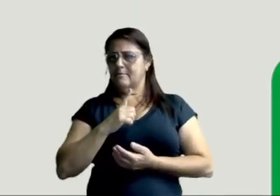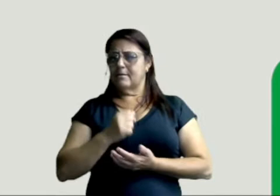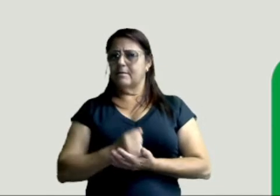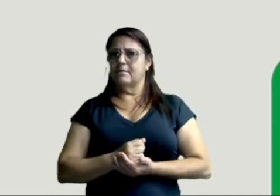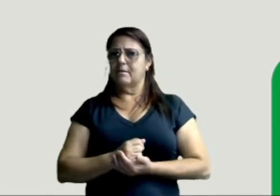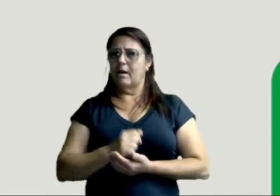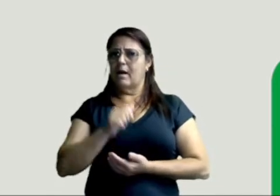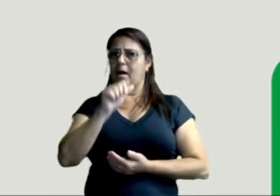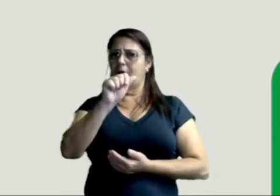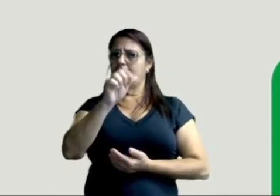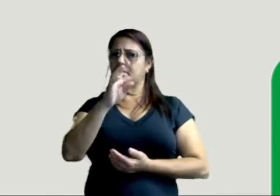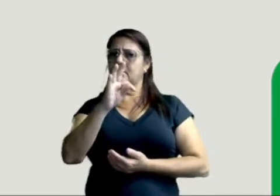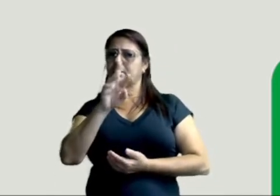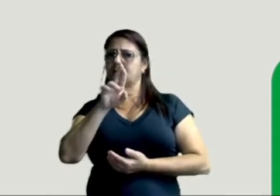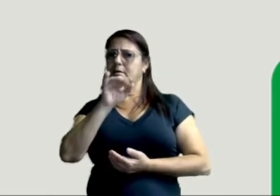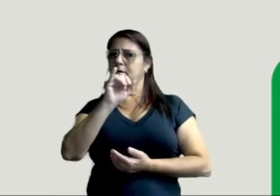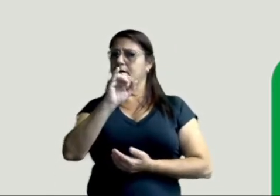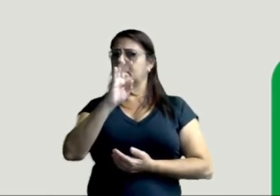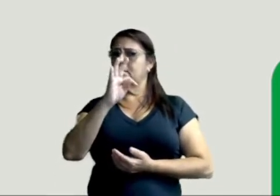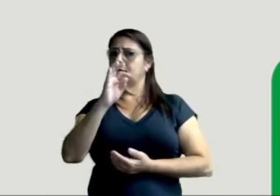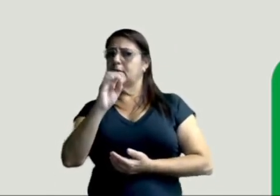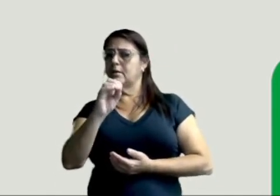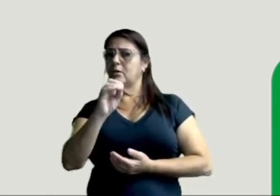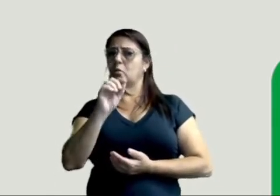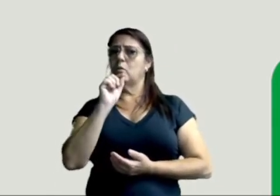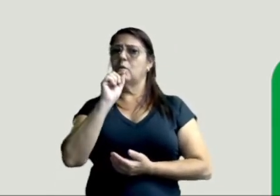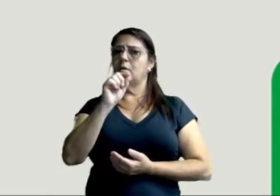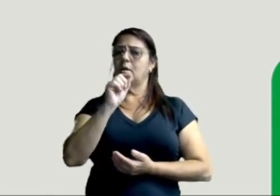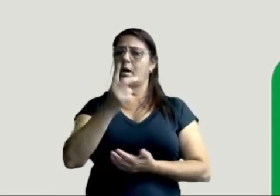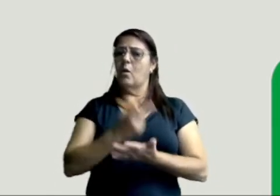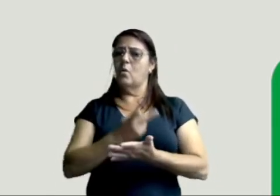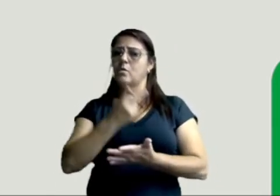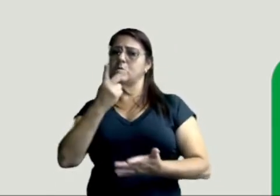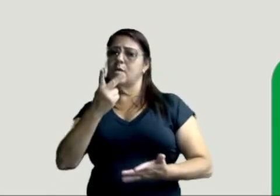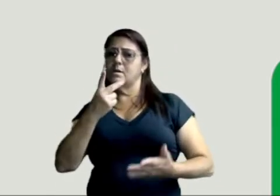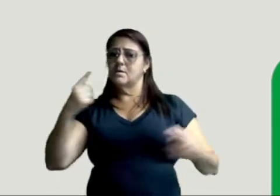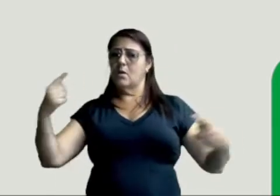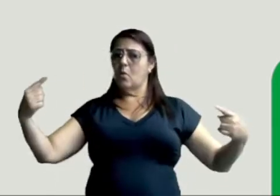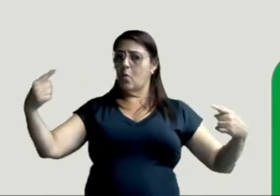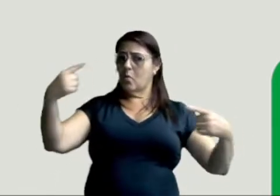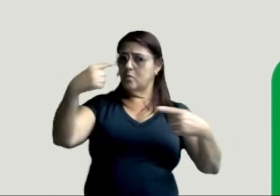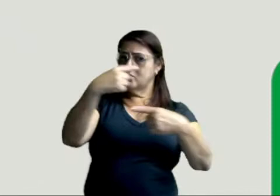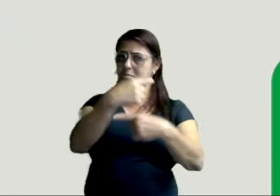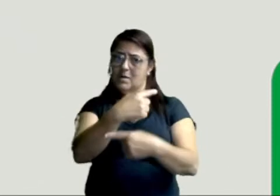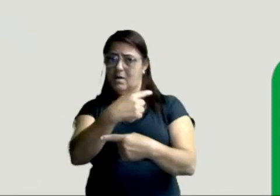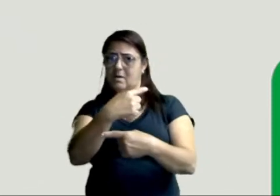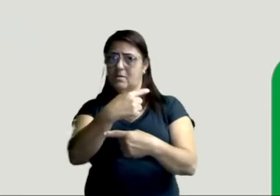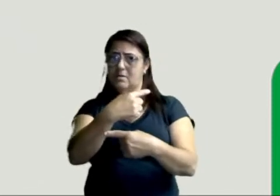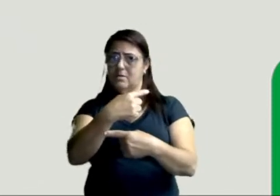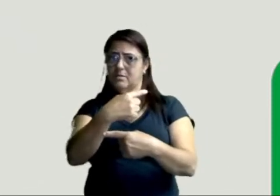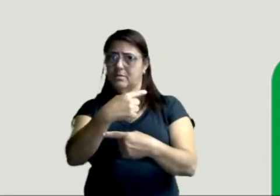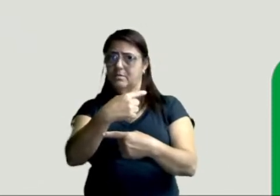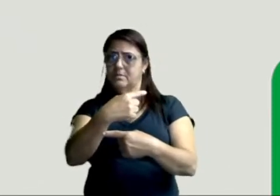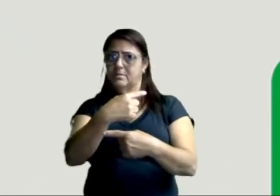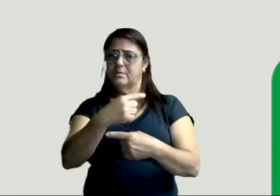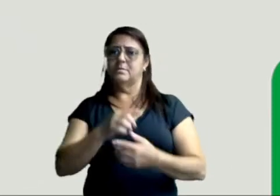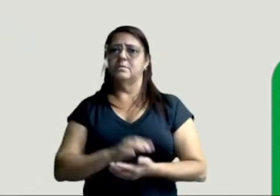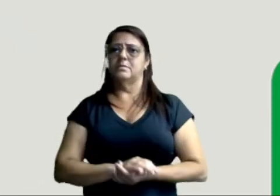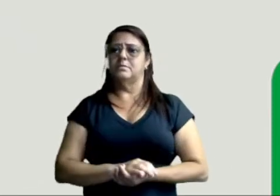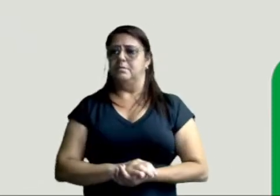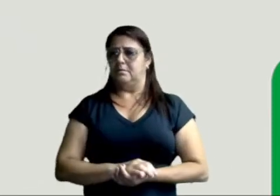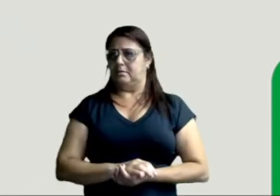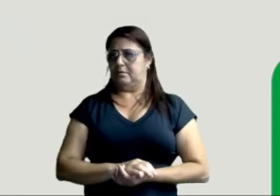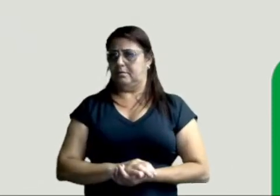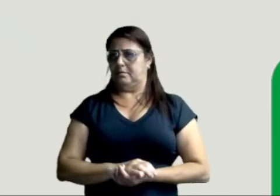Então, o que é a força de atrito? A força de atrito ela surge em sentido contrário do movimento do objeto, tá?